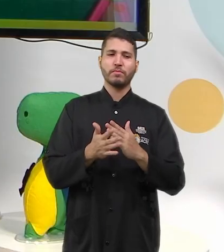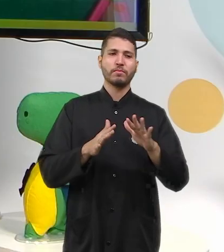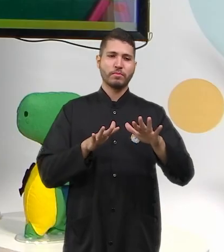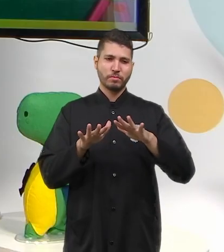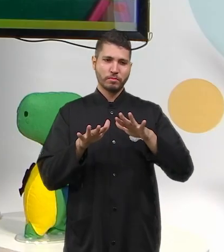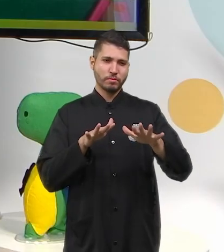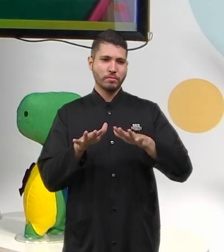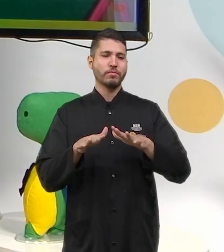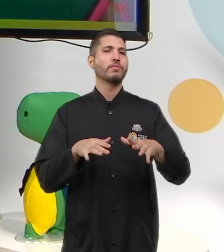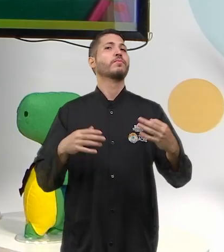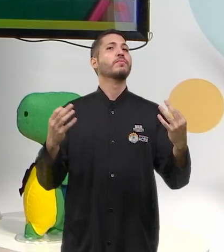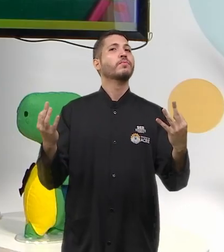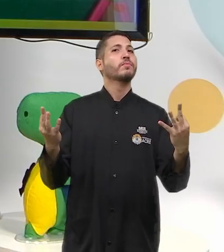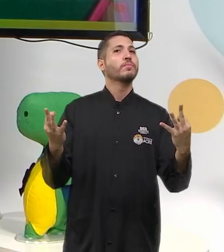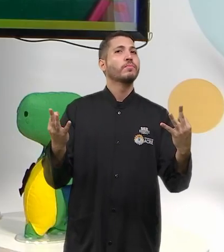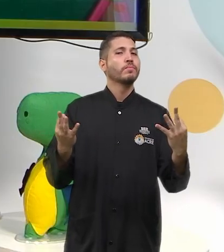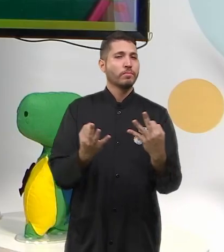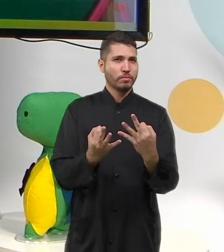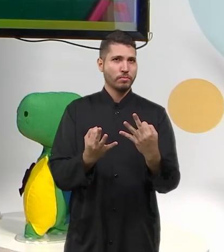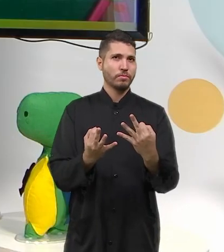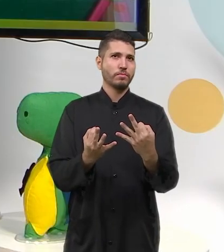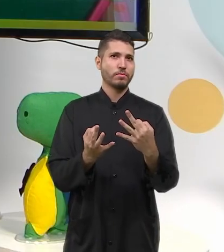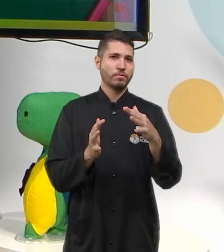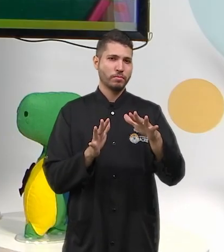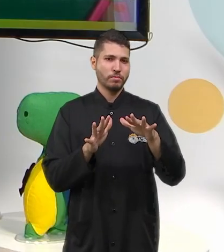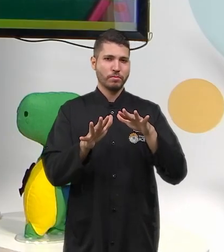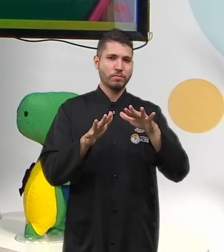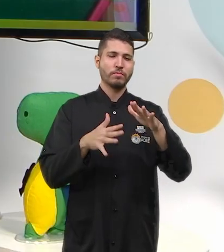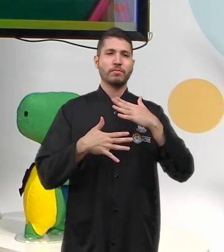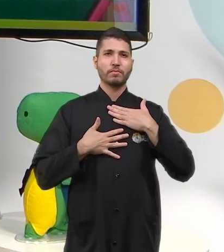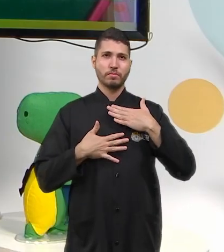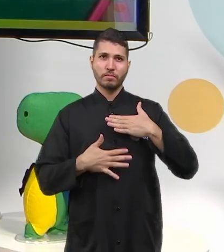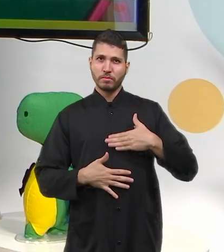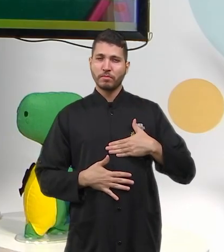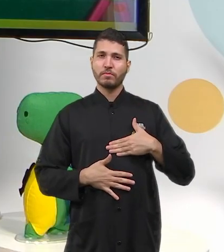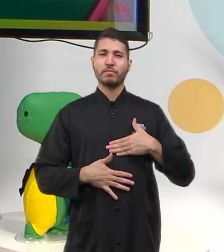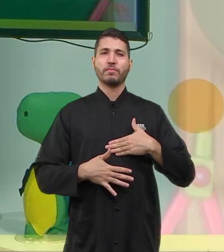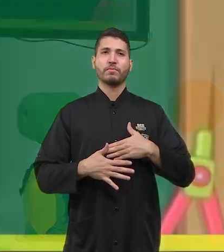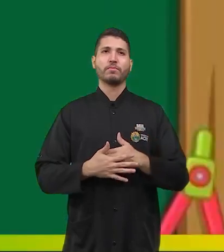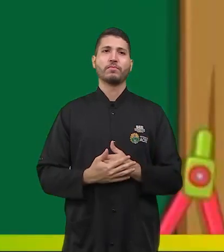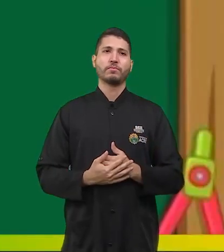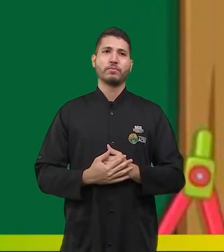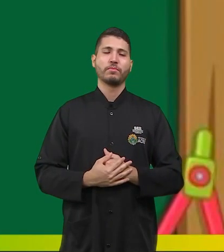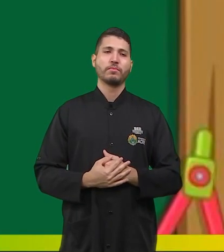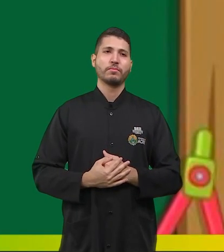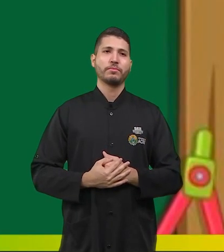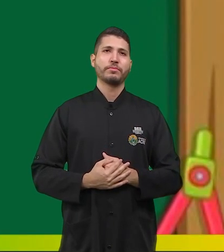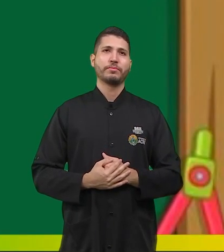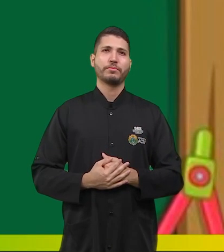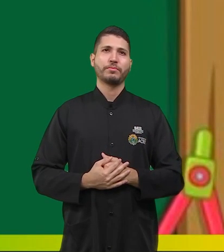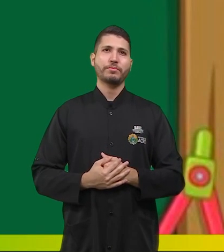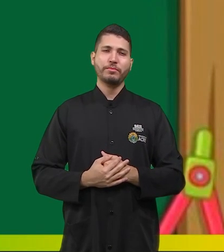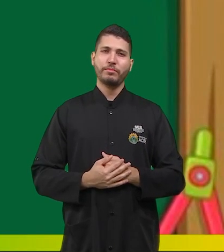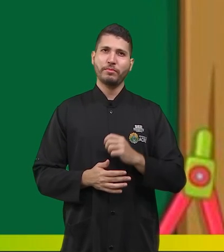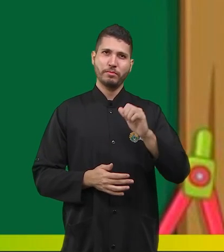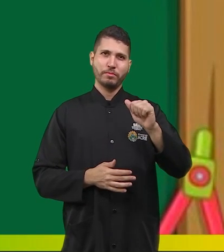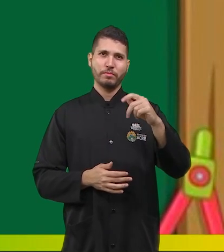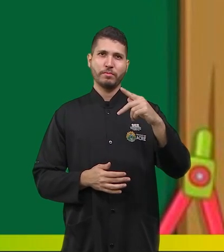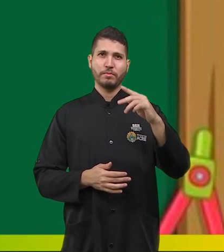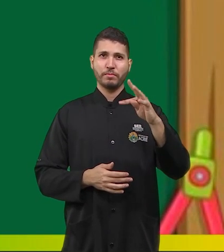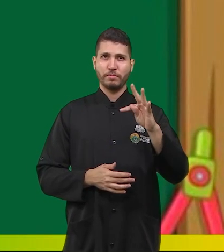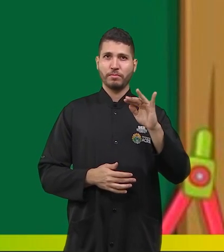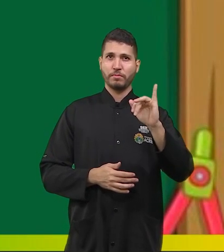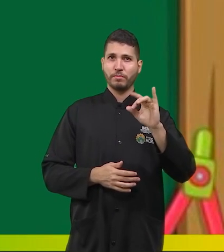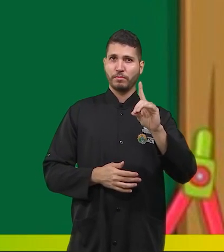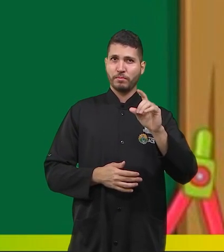bom? Então, vamos começando a entender esses conceitos. Outro seguindo. A aptidão física pode